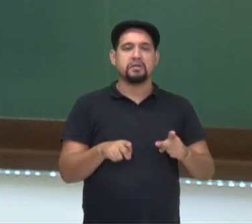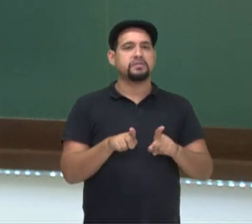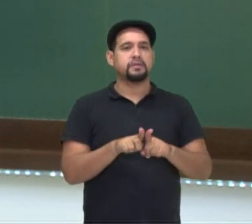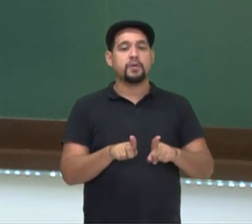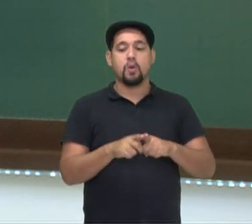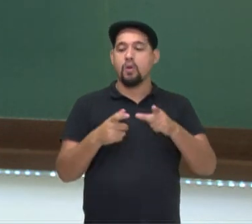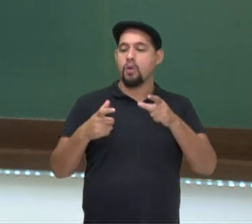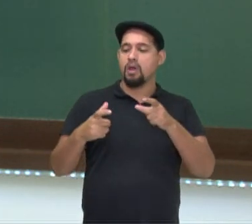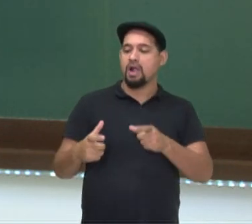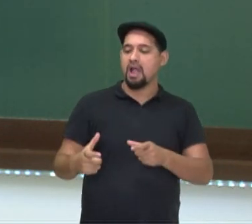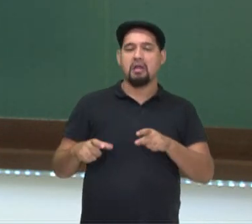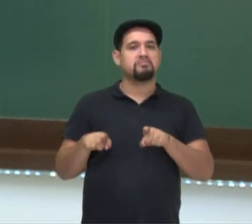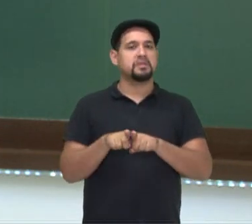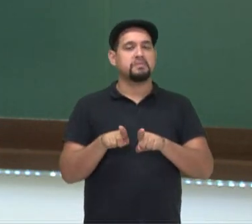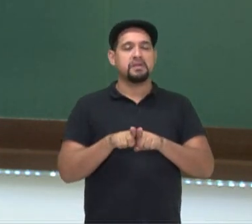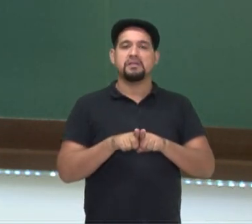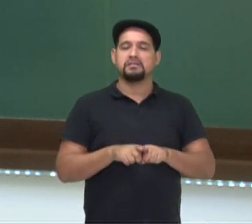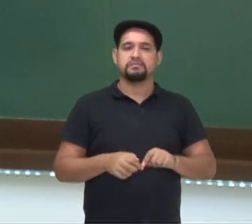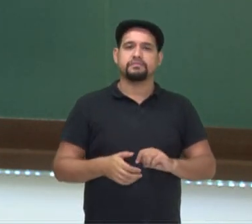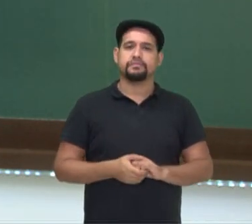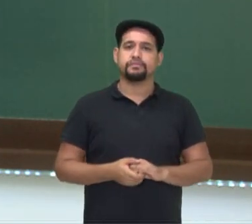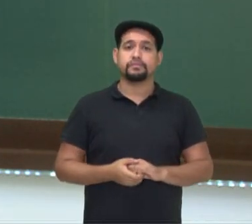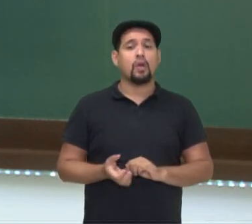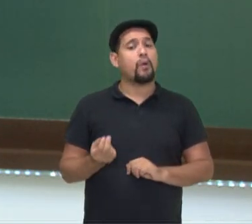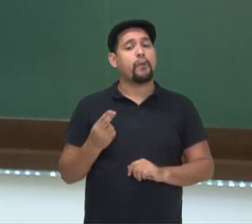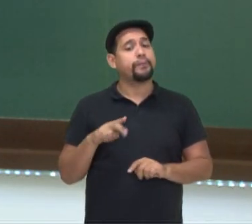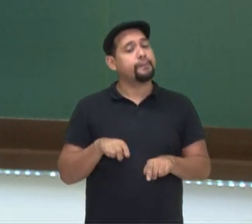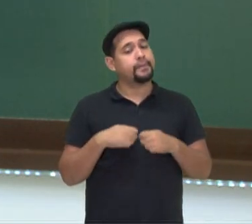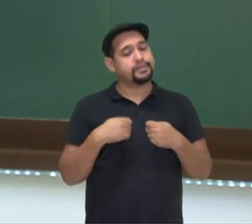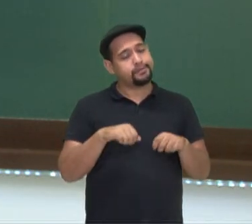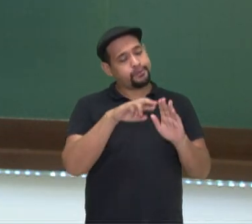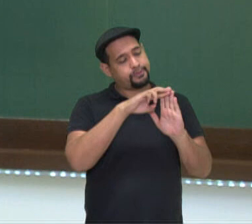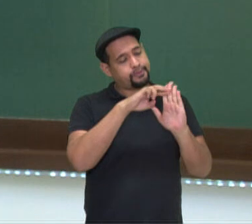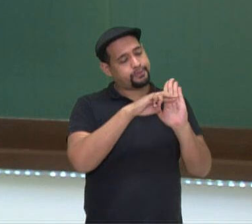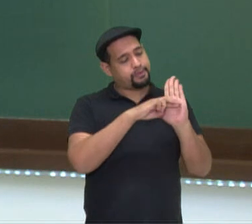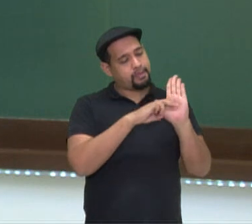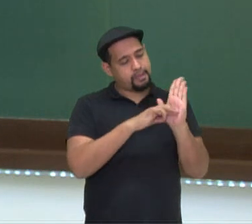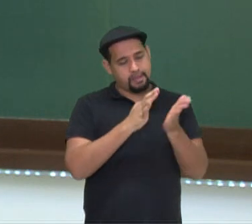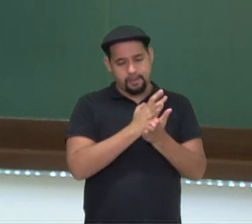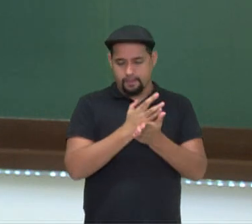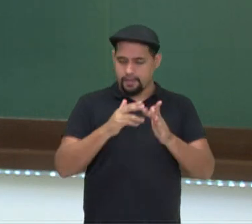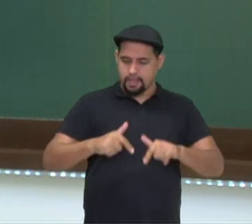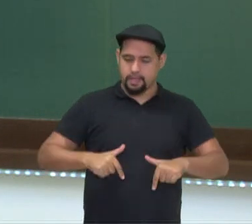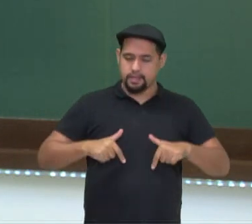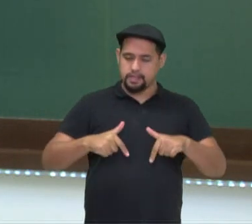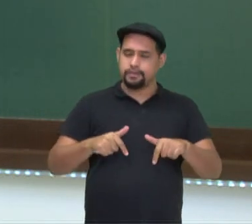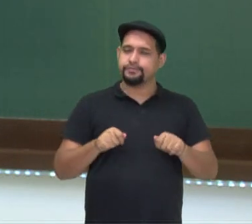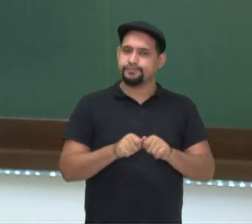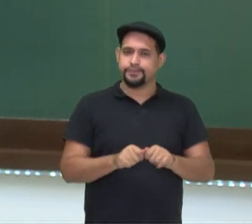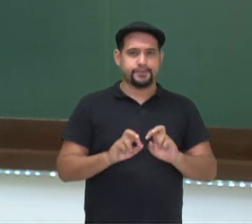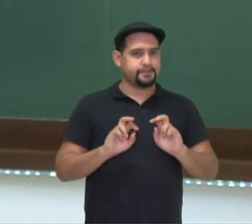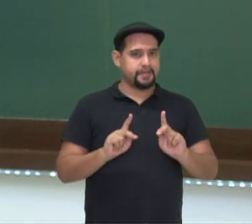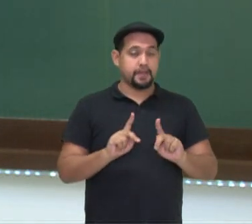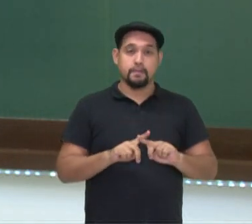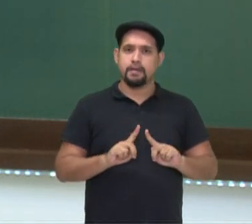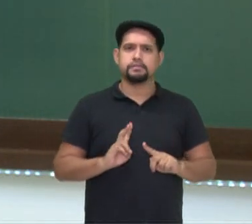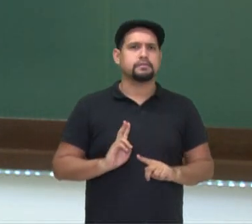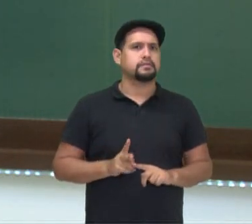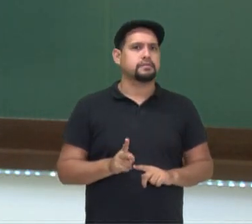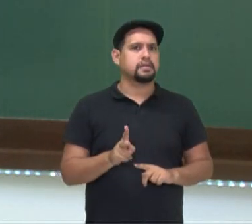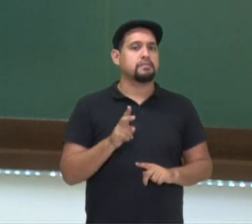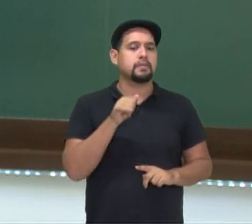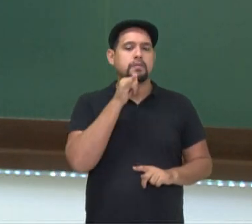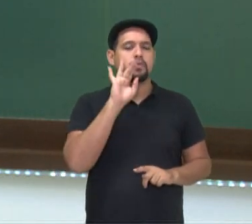de um local, de uma situação, ou tendo um roteiro, né, de ações pré-estabelecidas, tá bom? Mas sempre o